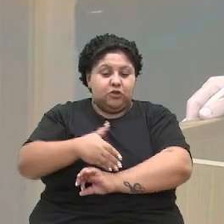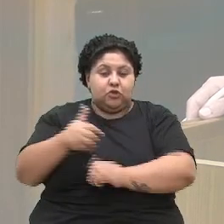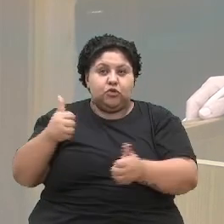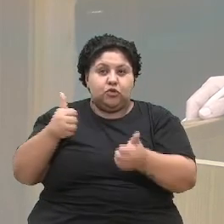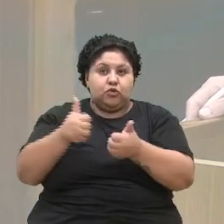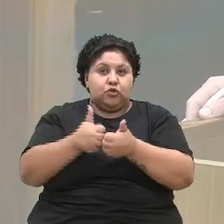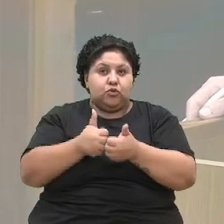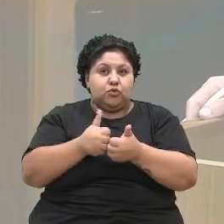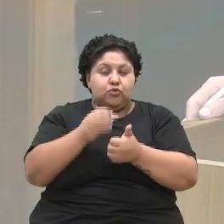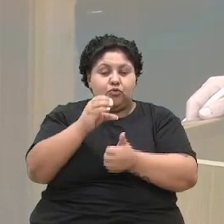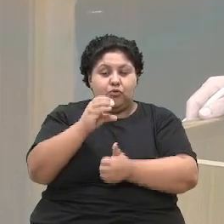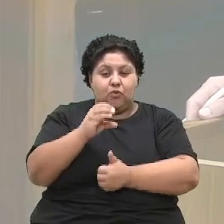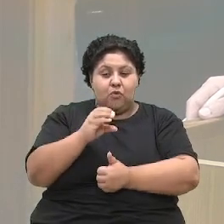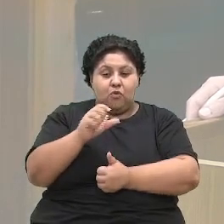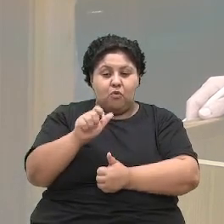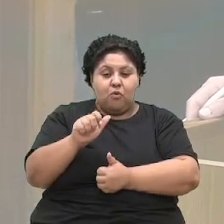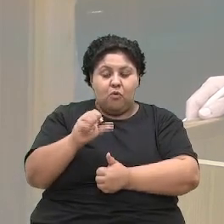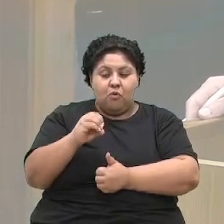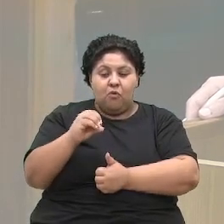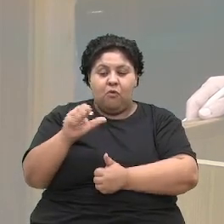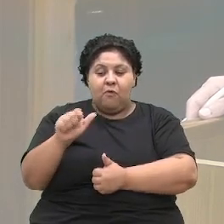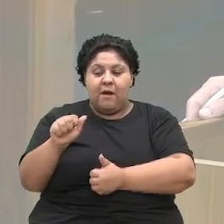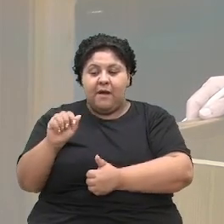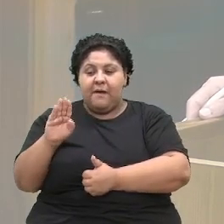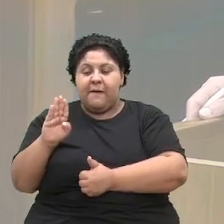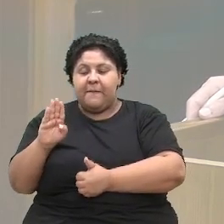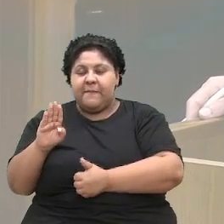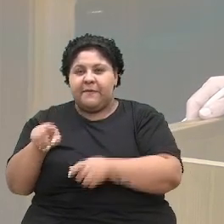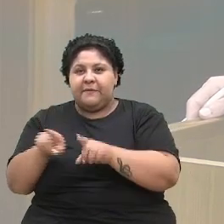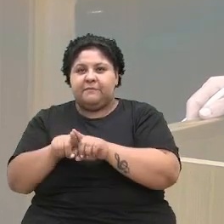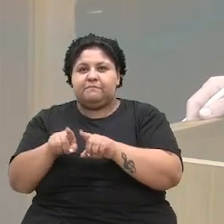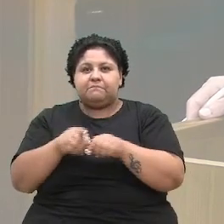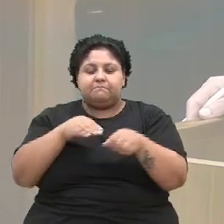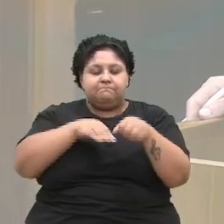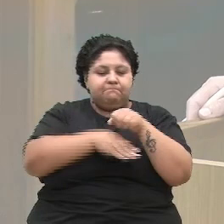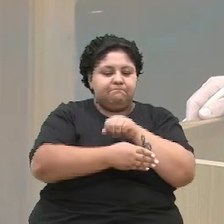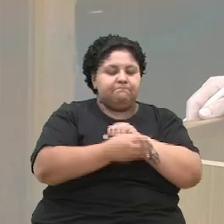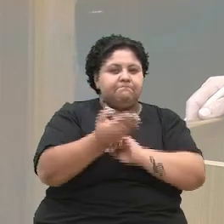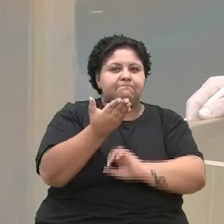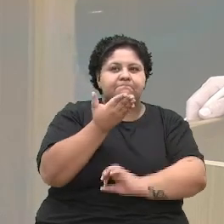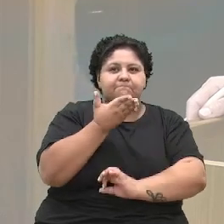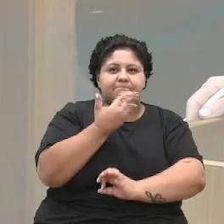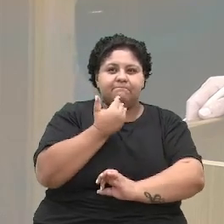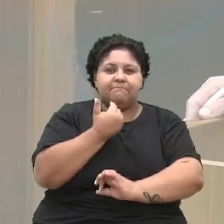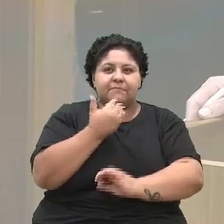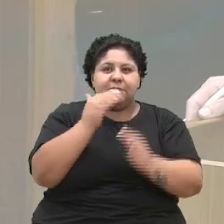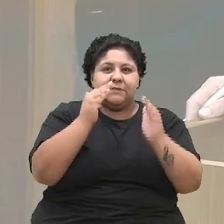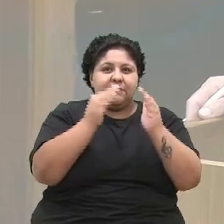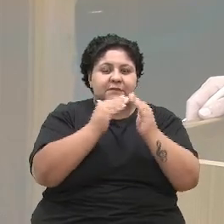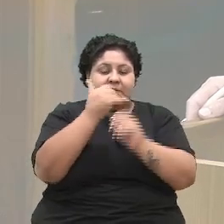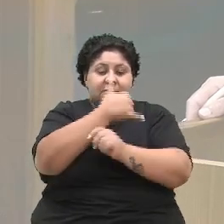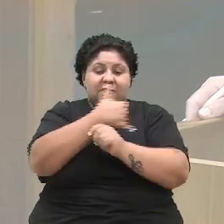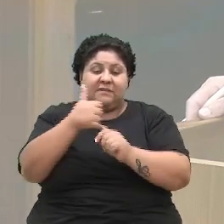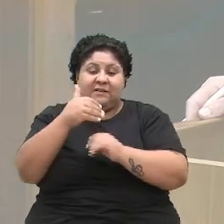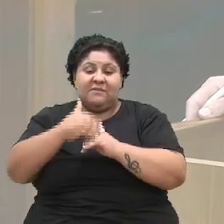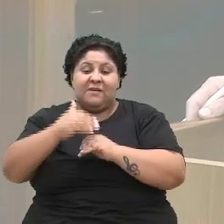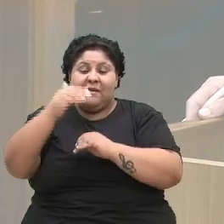Bairro, a UAB, banco de alimentos que oferece também marmitas para as casas de passagem e mais de